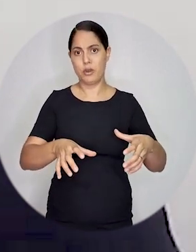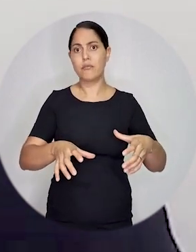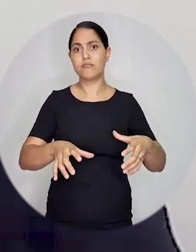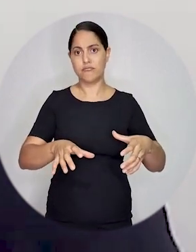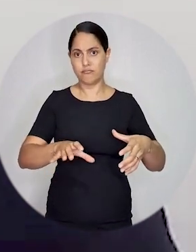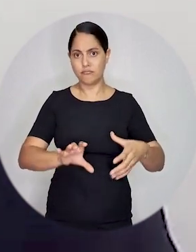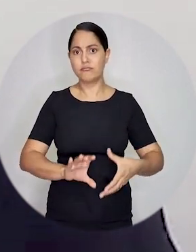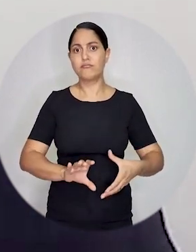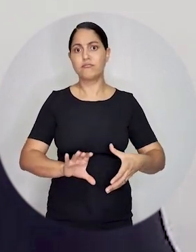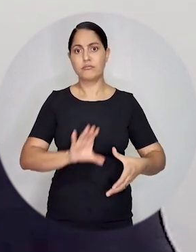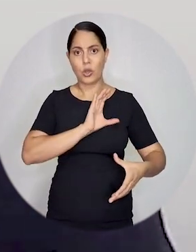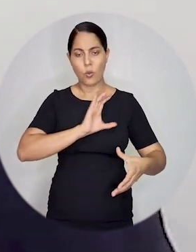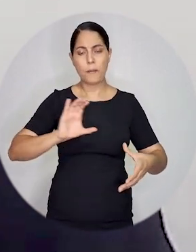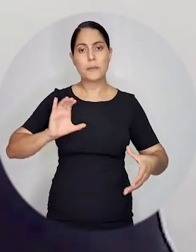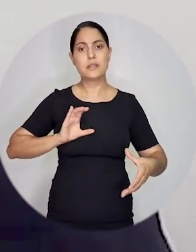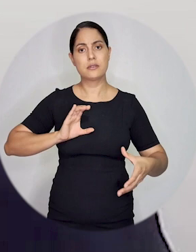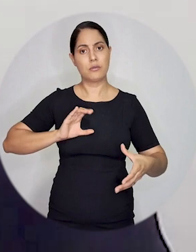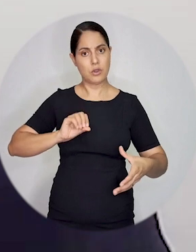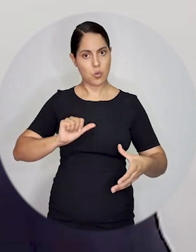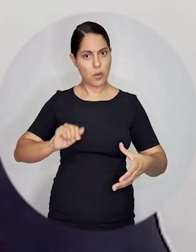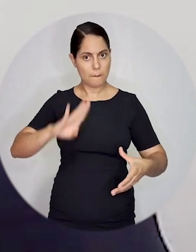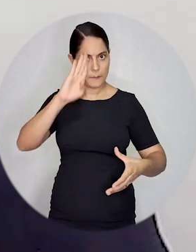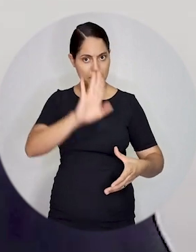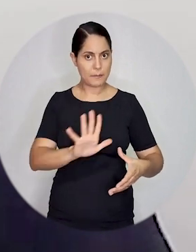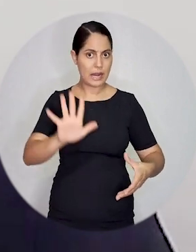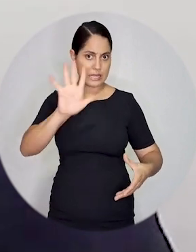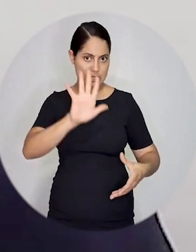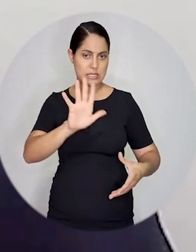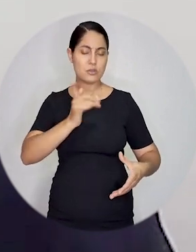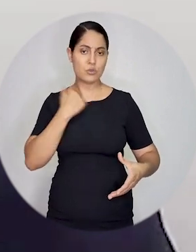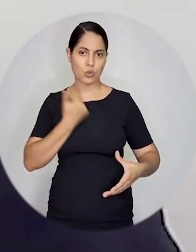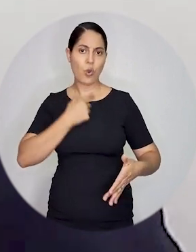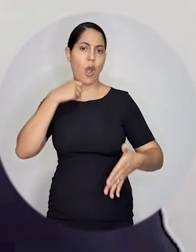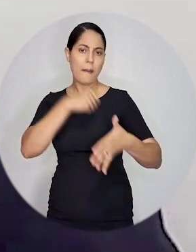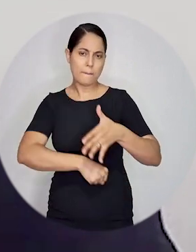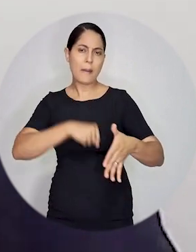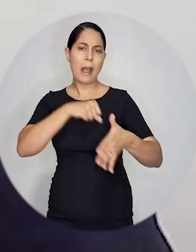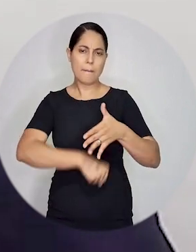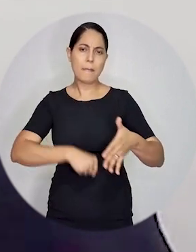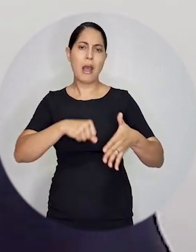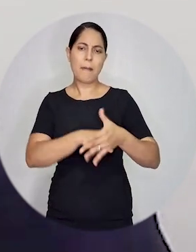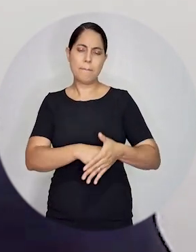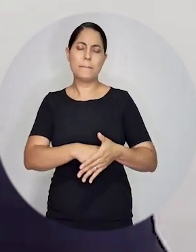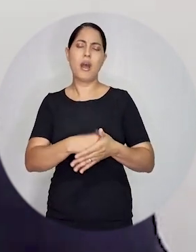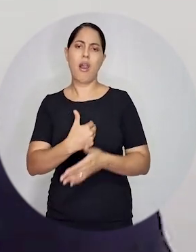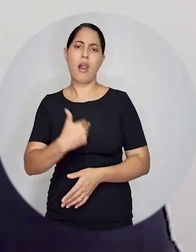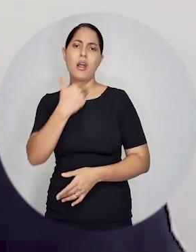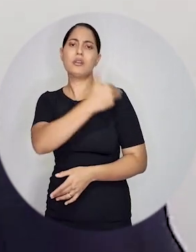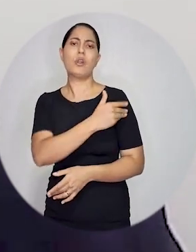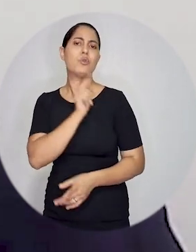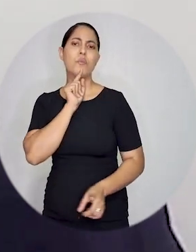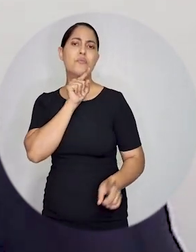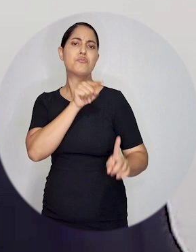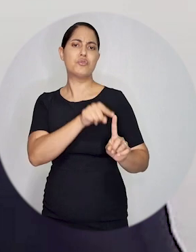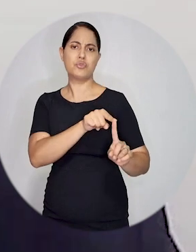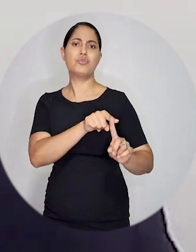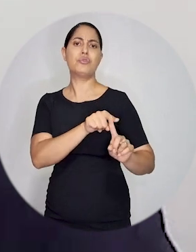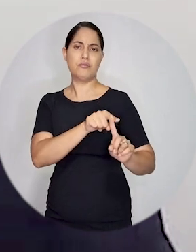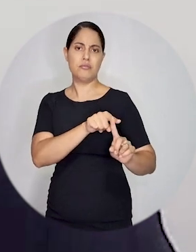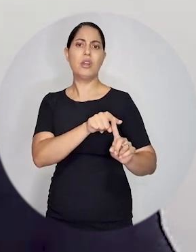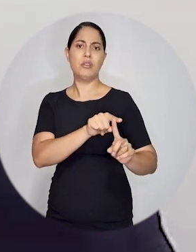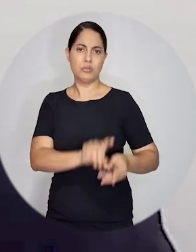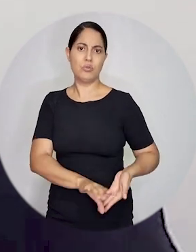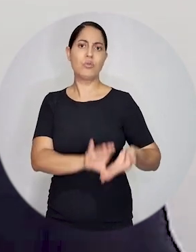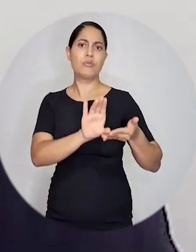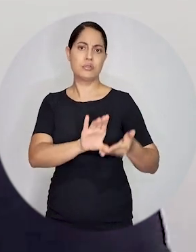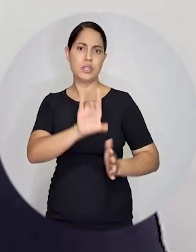Nacional da OAB, e durante esses anos a gente teve a nossa luta sempre caminhando lado a lado da defesa institucional